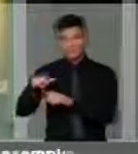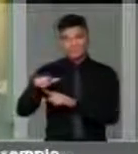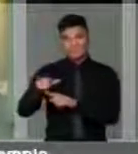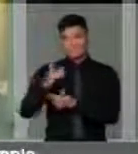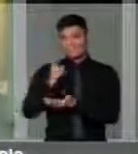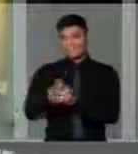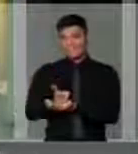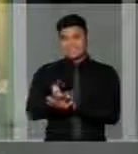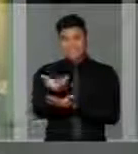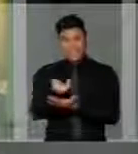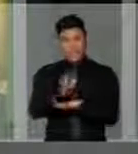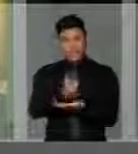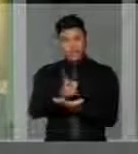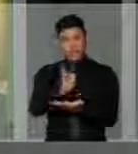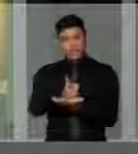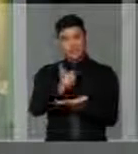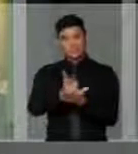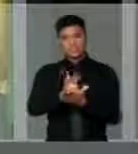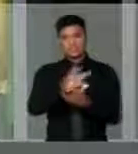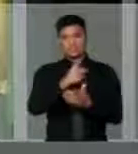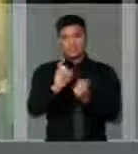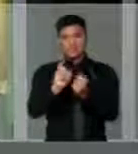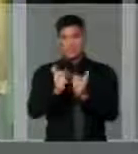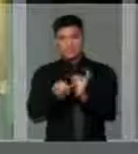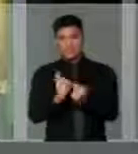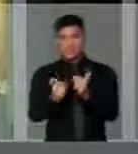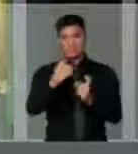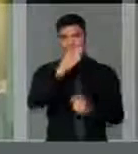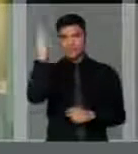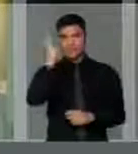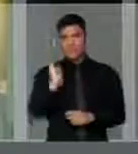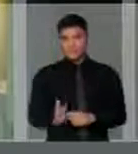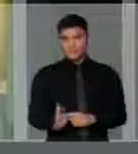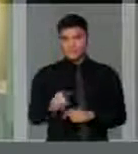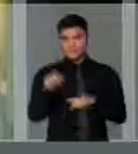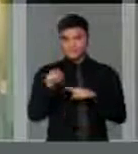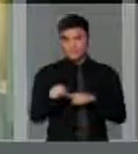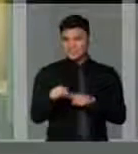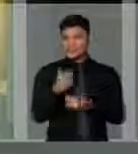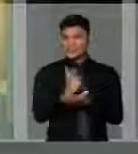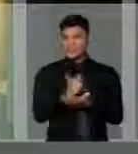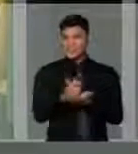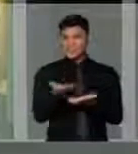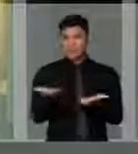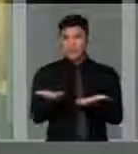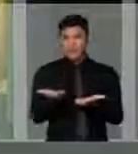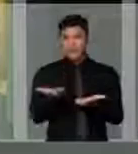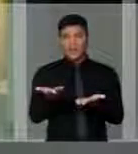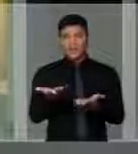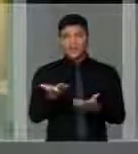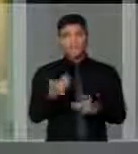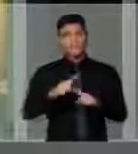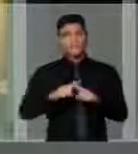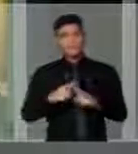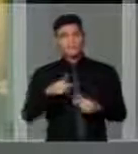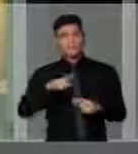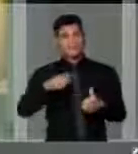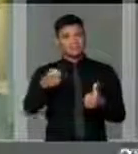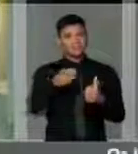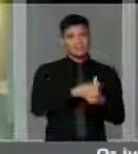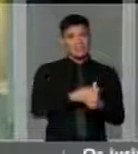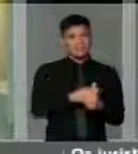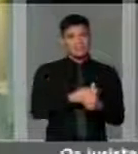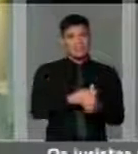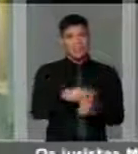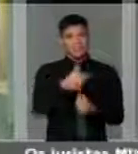tentando permanecer à frente deste governo, quer permanecer à frente do Palácio do Planalto, teve um déficit nas contas